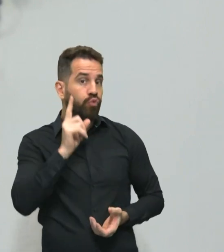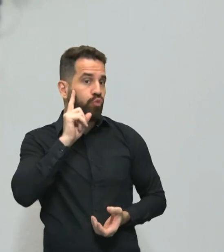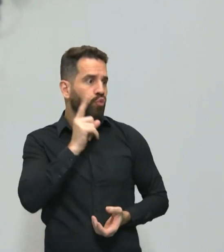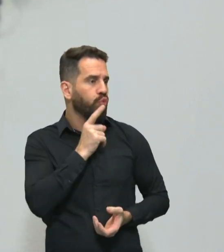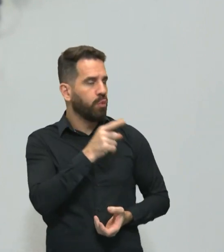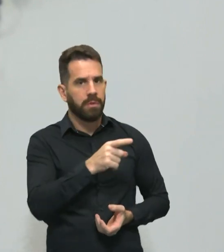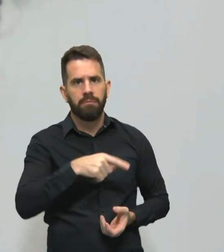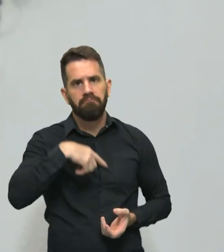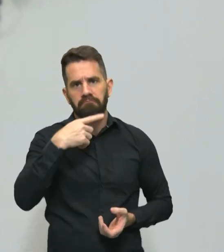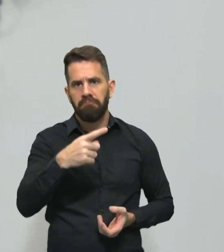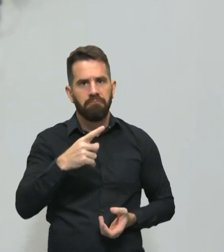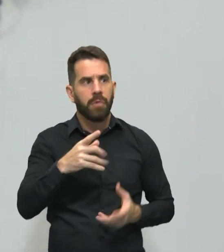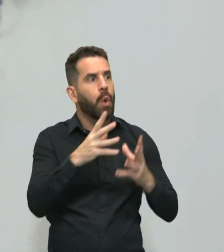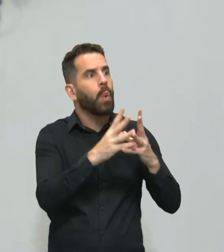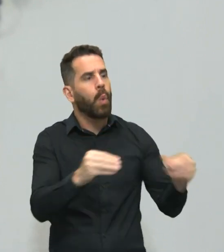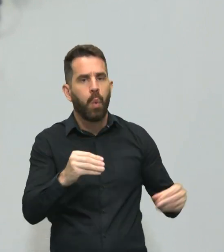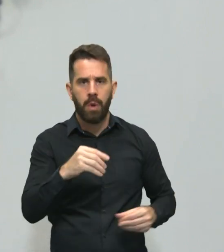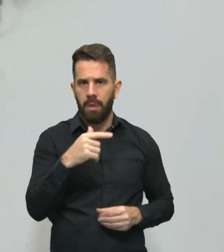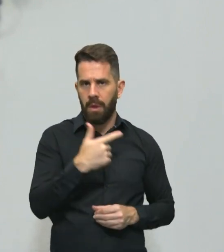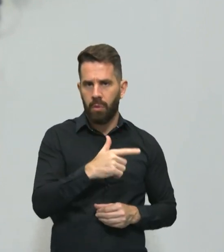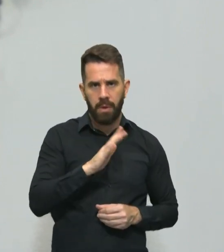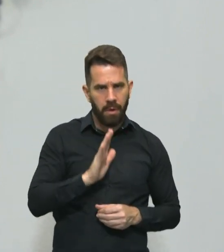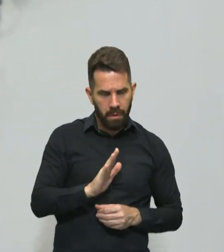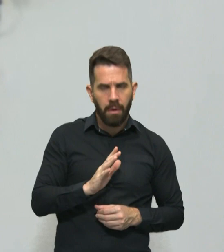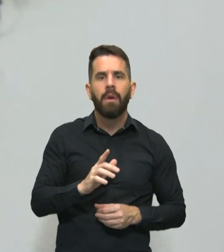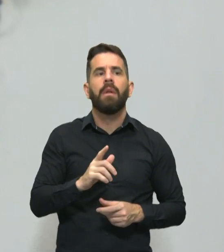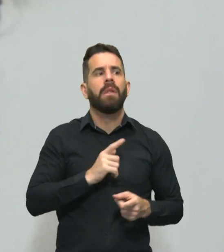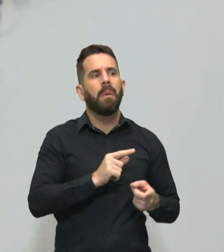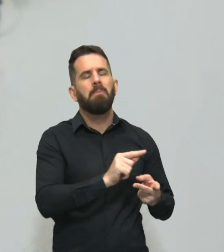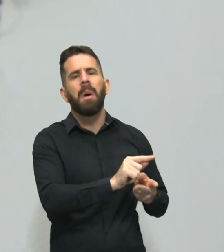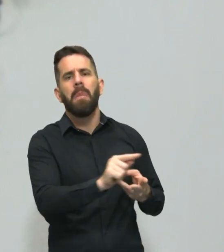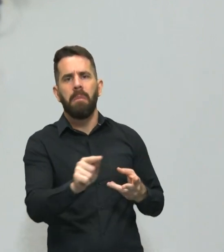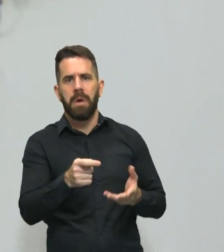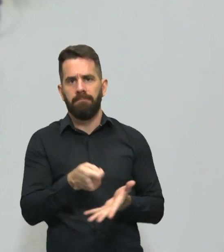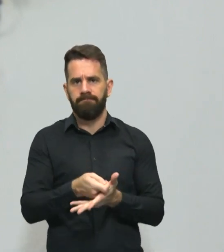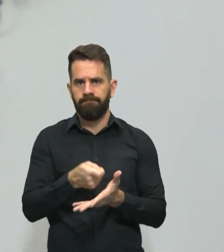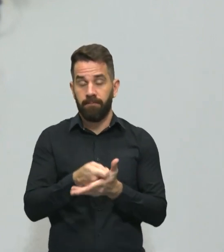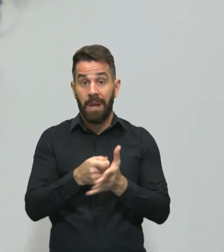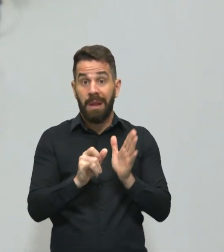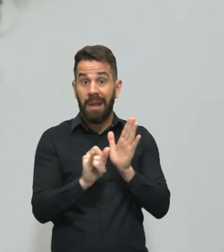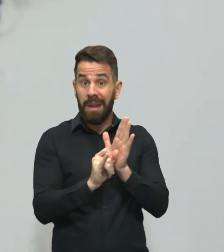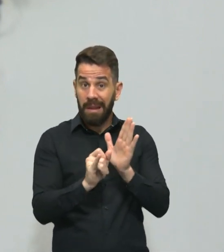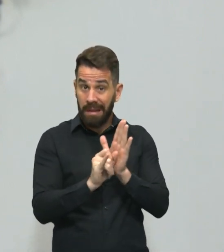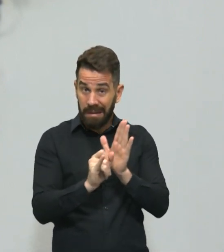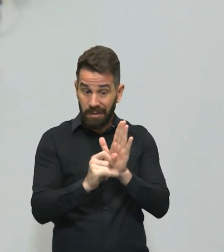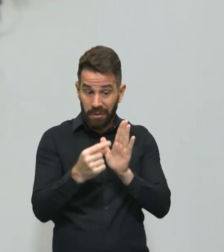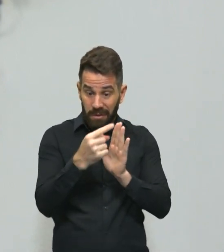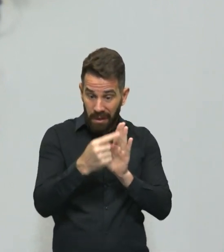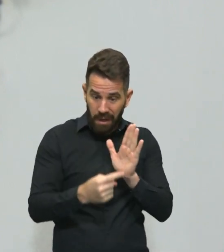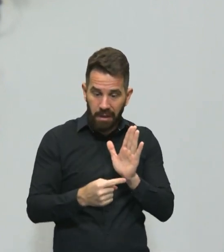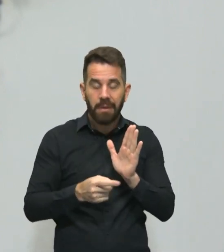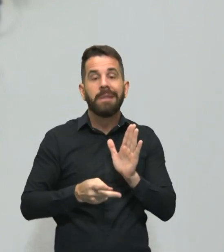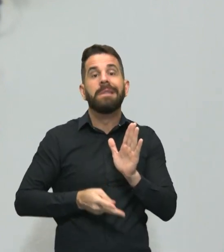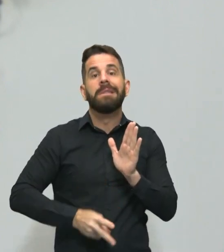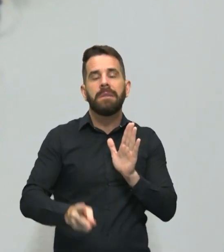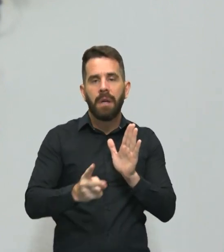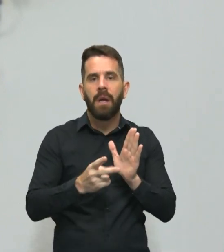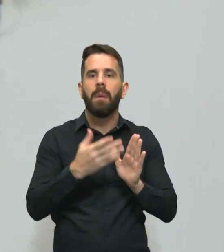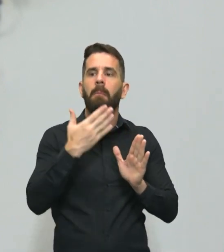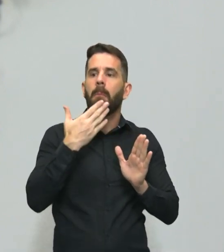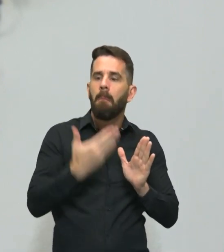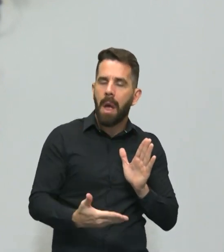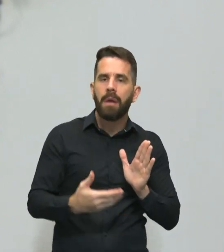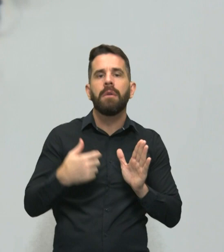para uma pessoa surda. É exigido em todos os editais que nossos laudos tenham de 6 meses a 1